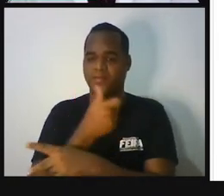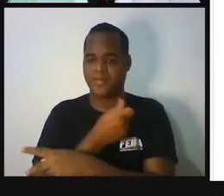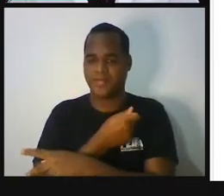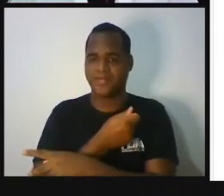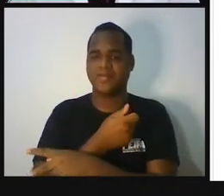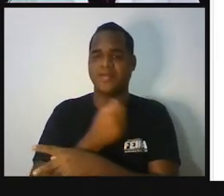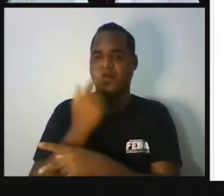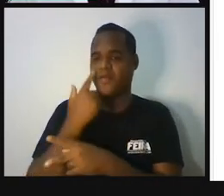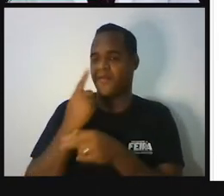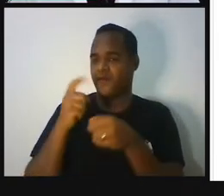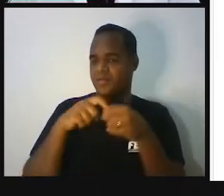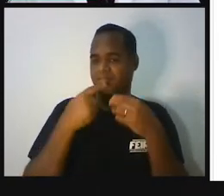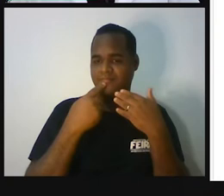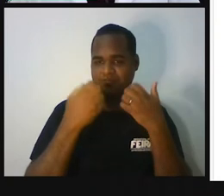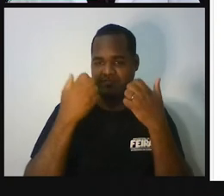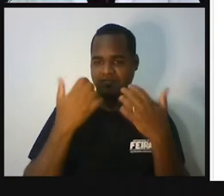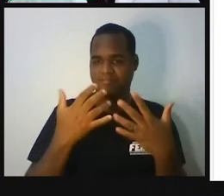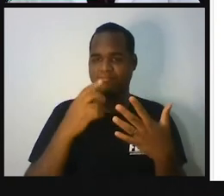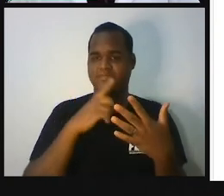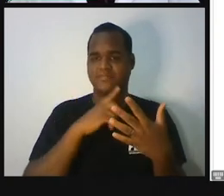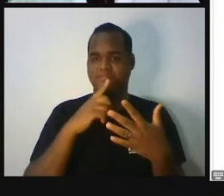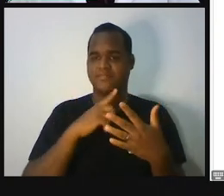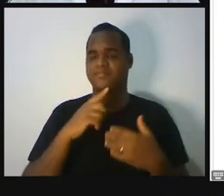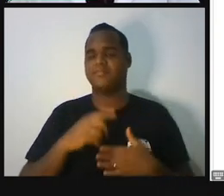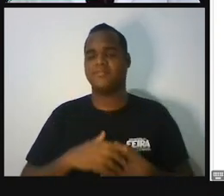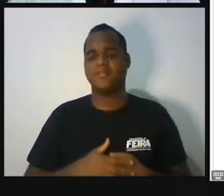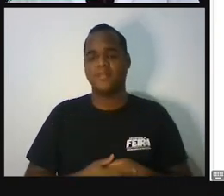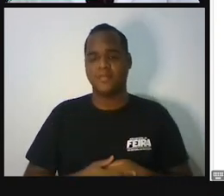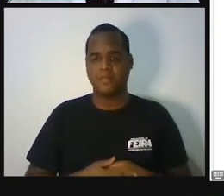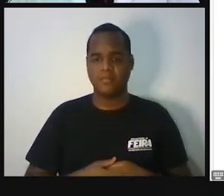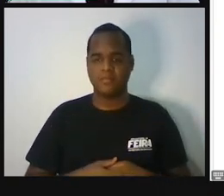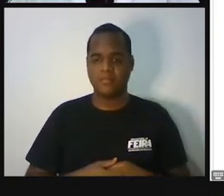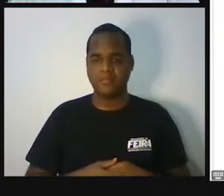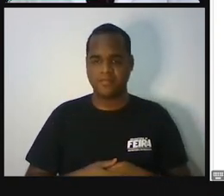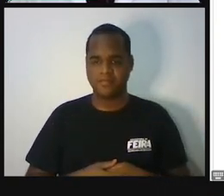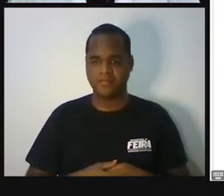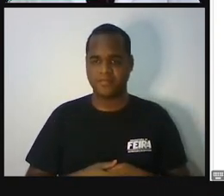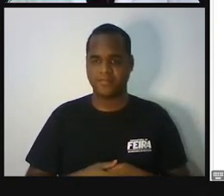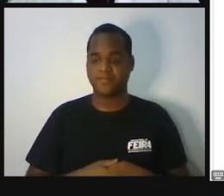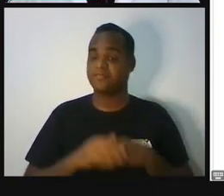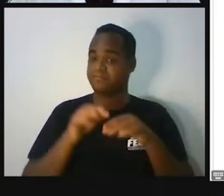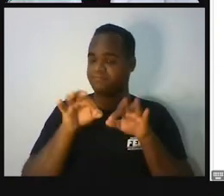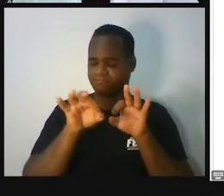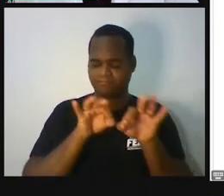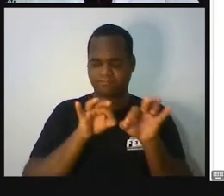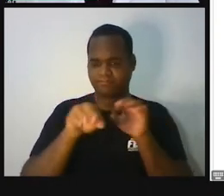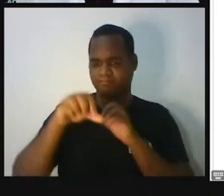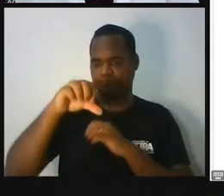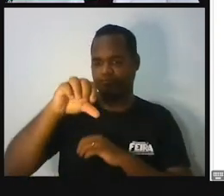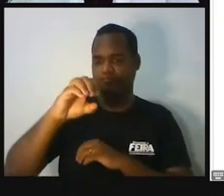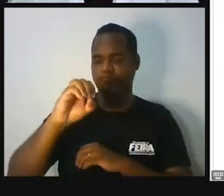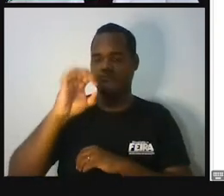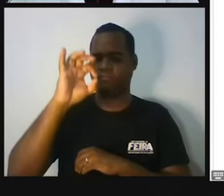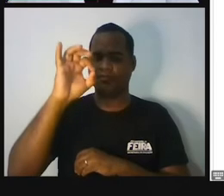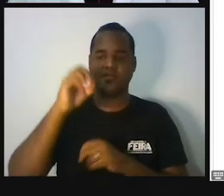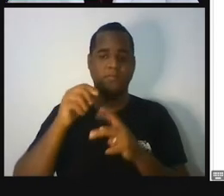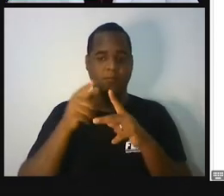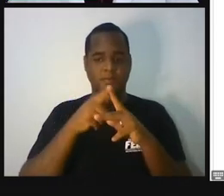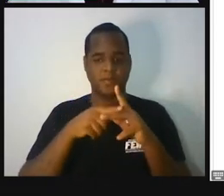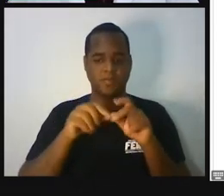eu volto lá daqui a pouco você ver ó nós vamos fazer aqui um ângulo de 90 graus